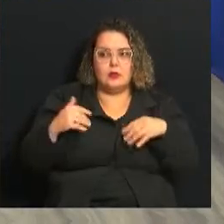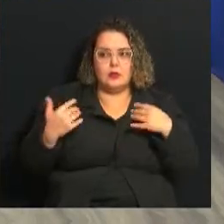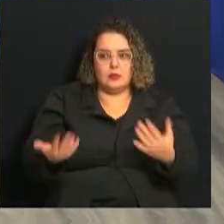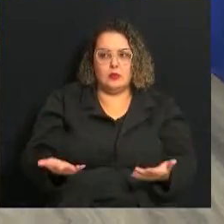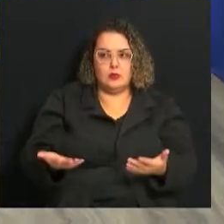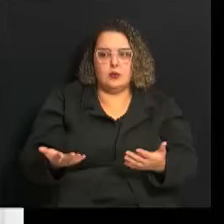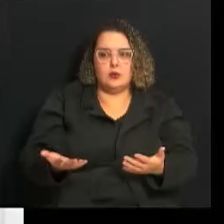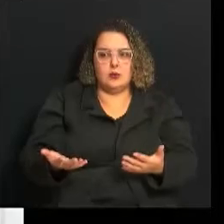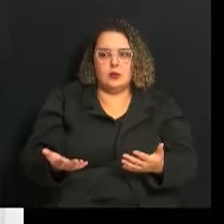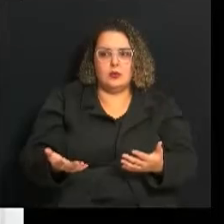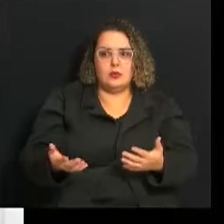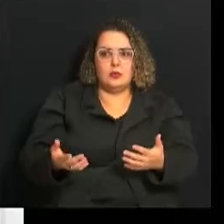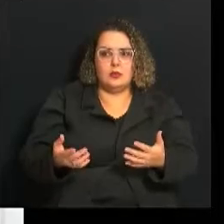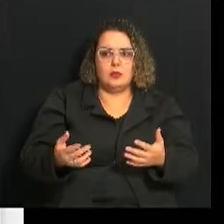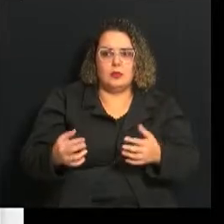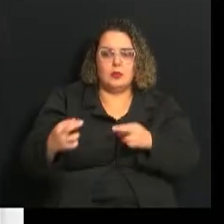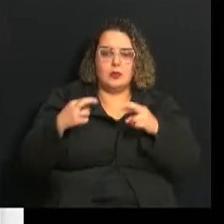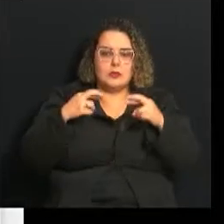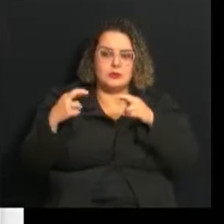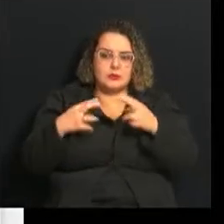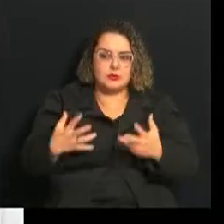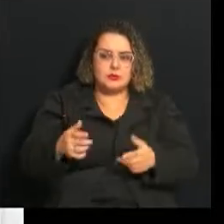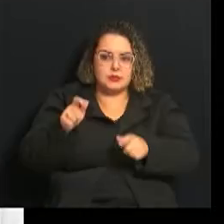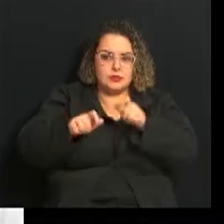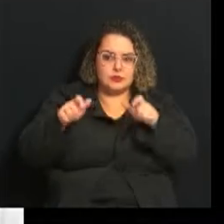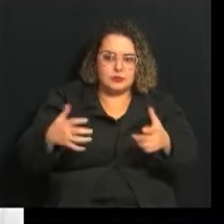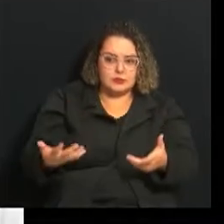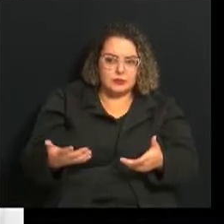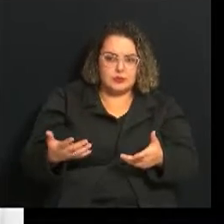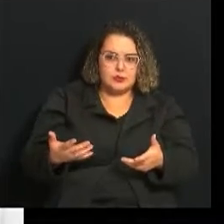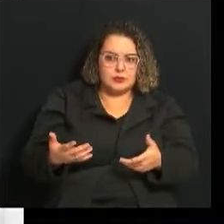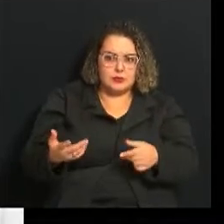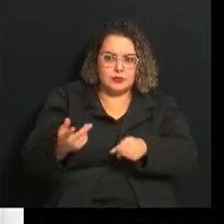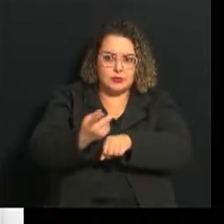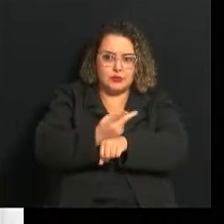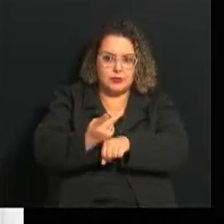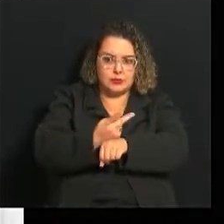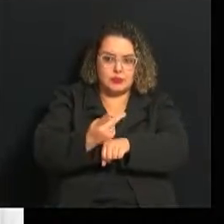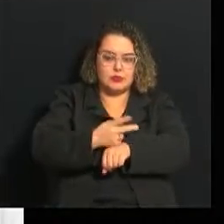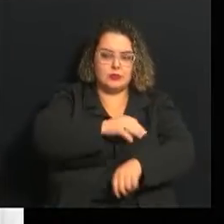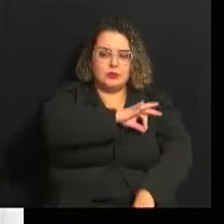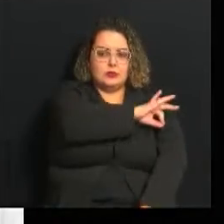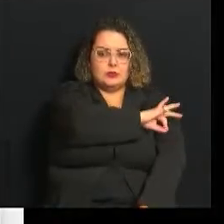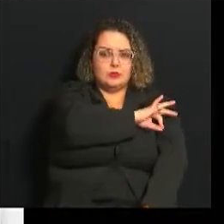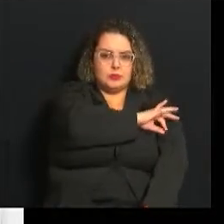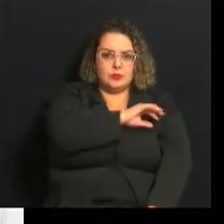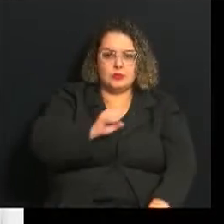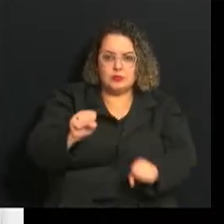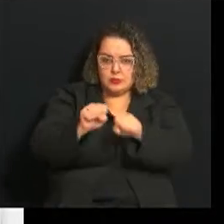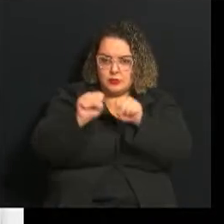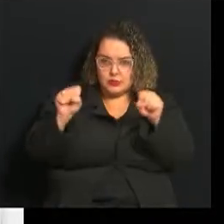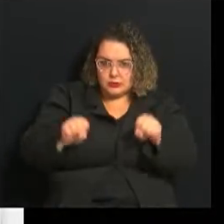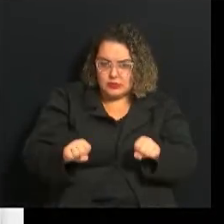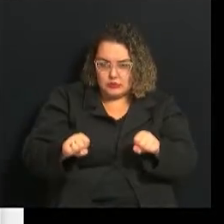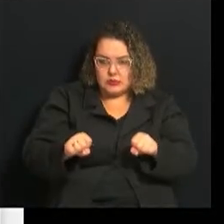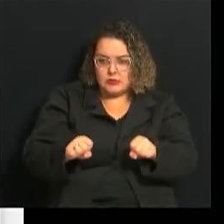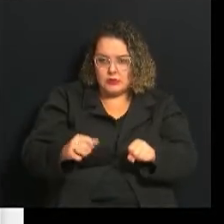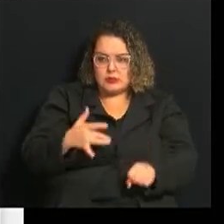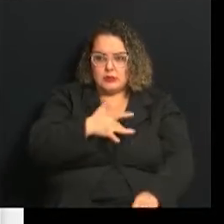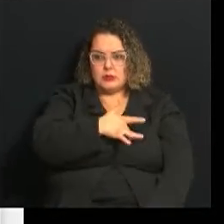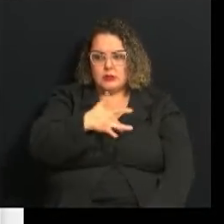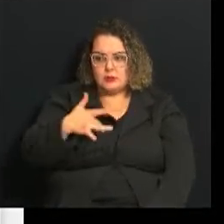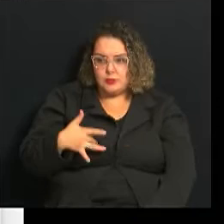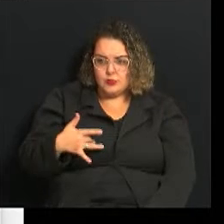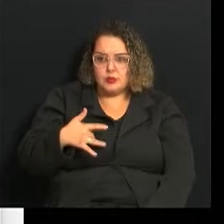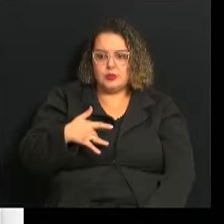esse levantamento, dessas pessoas que procuraram a prefeitura, né, os sistemas de saúde municipal,